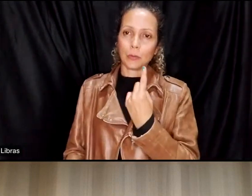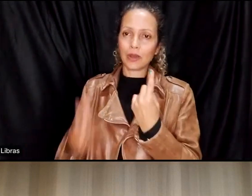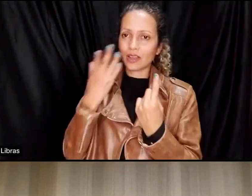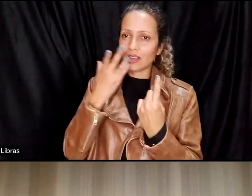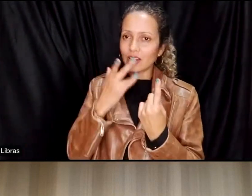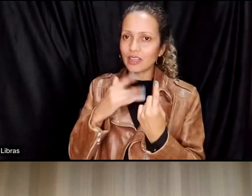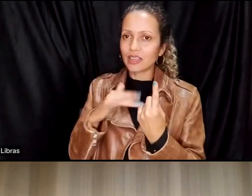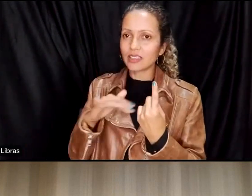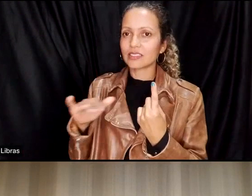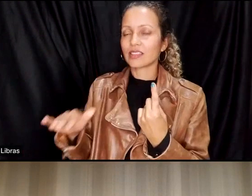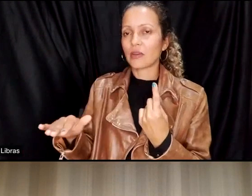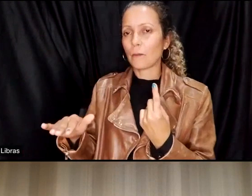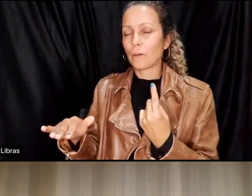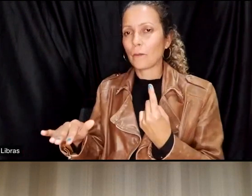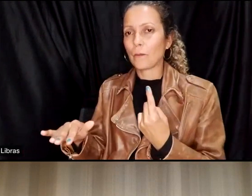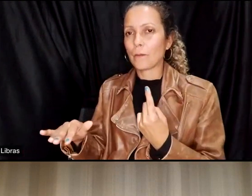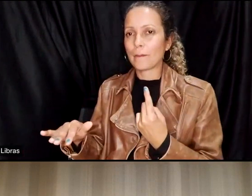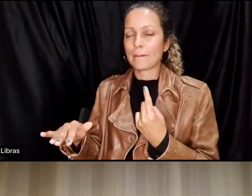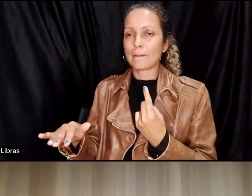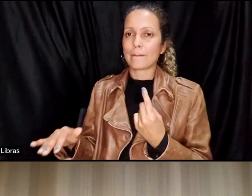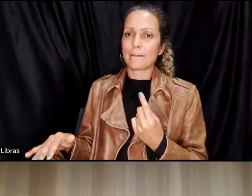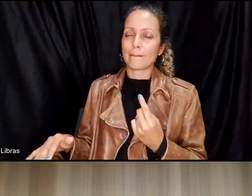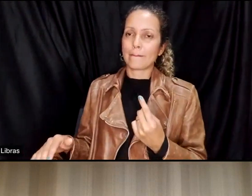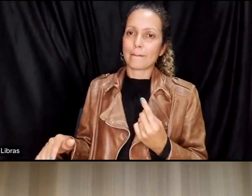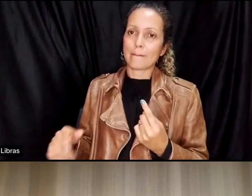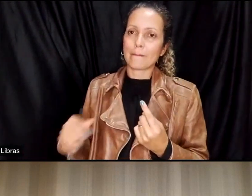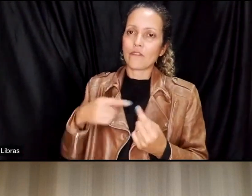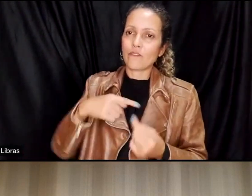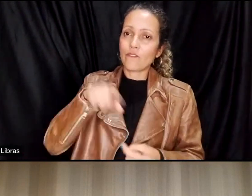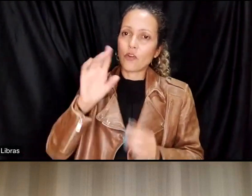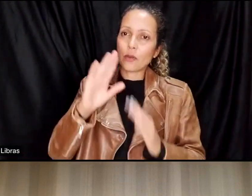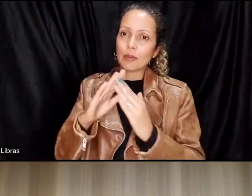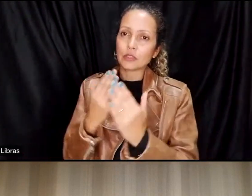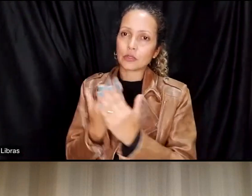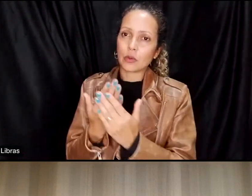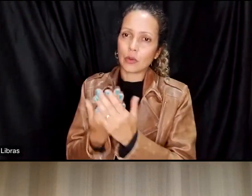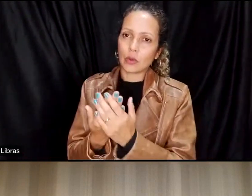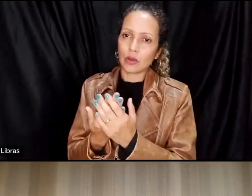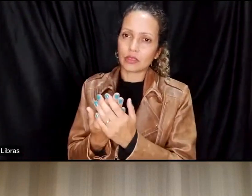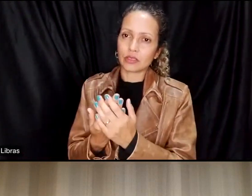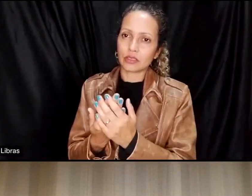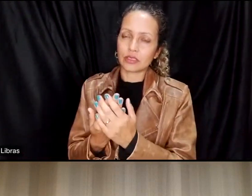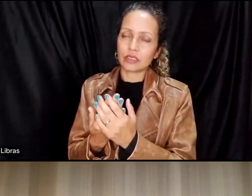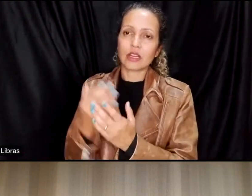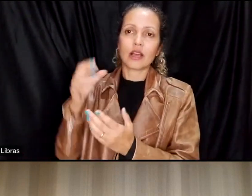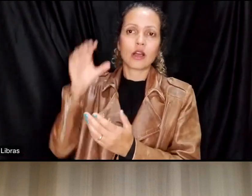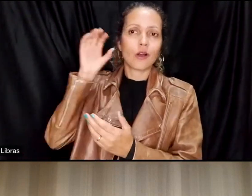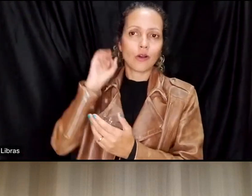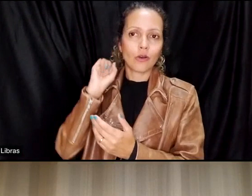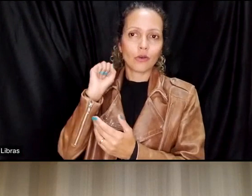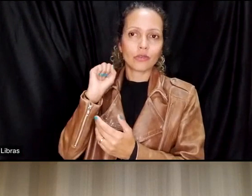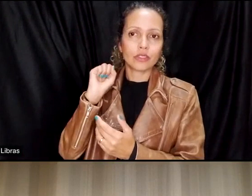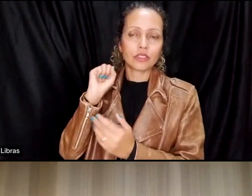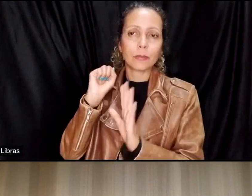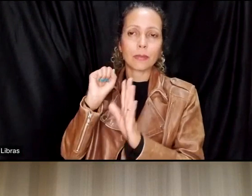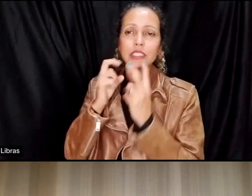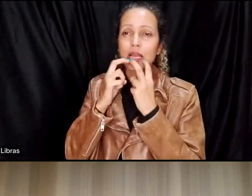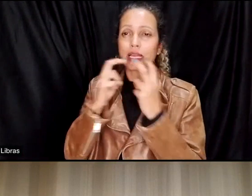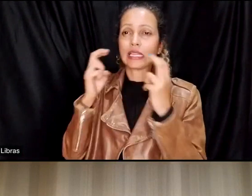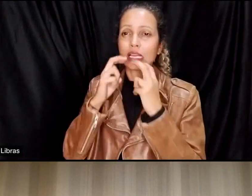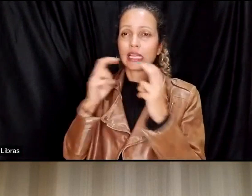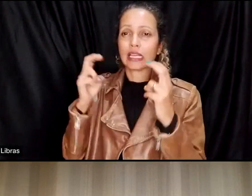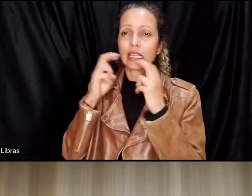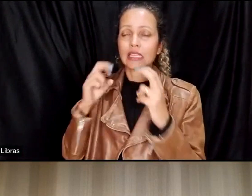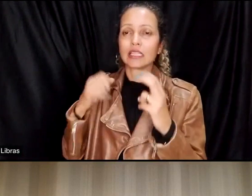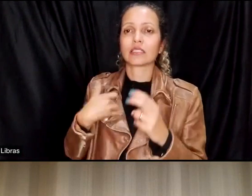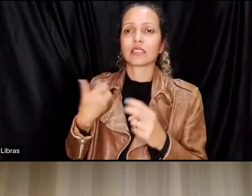surdo. Era ouvinte. Só que ele só gritava. Só gritava com quatro anos. Deu